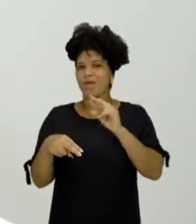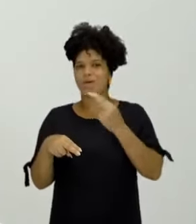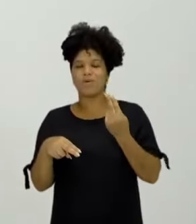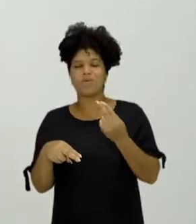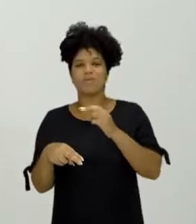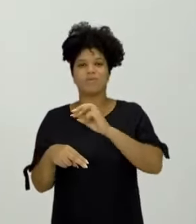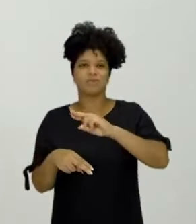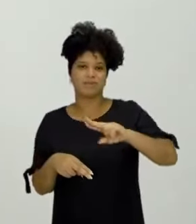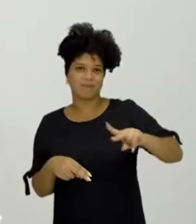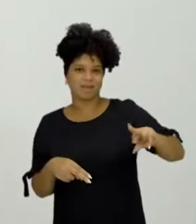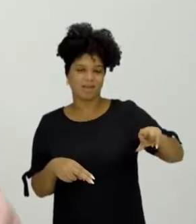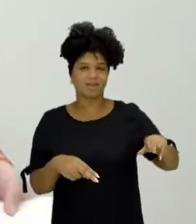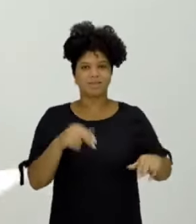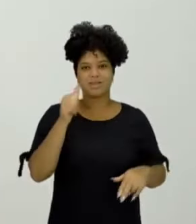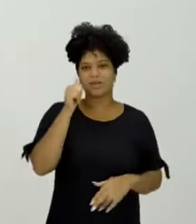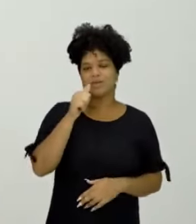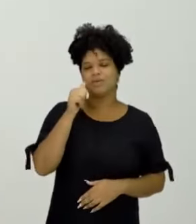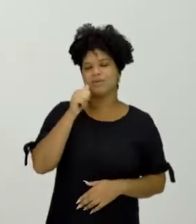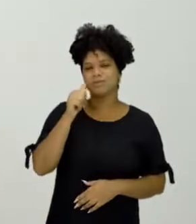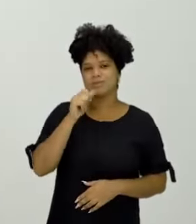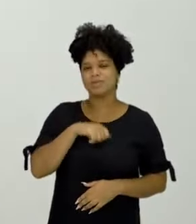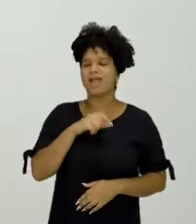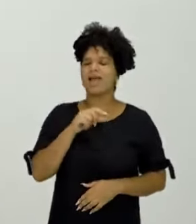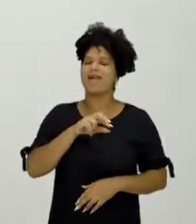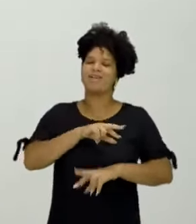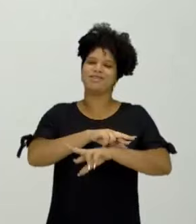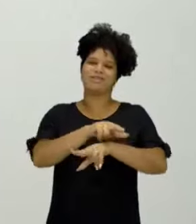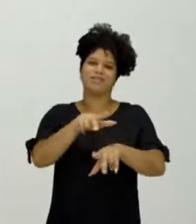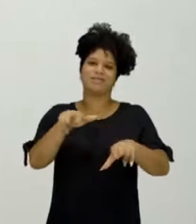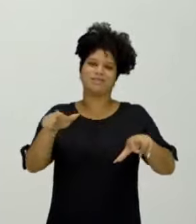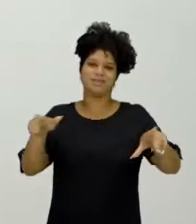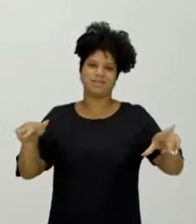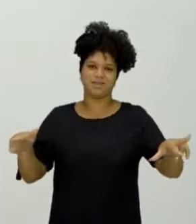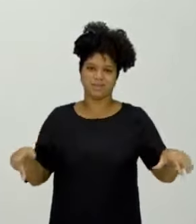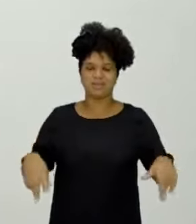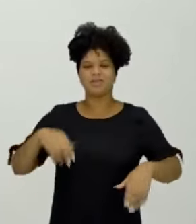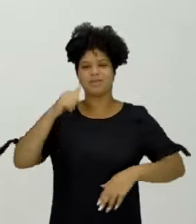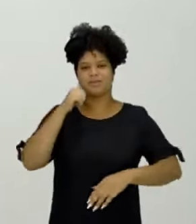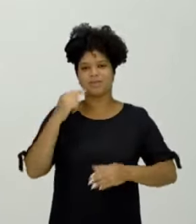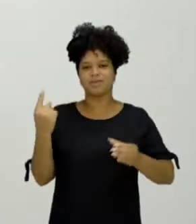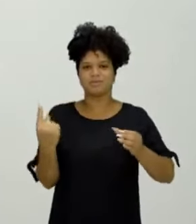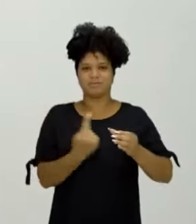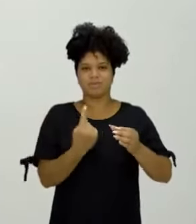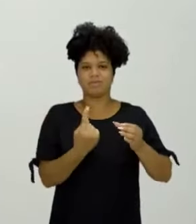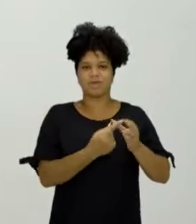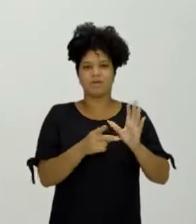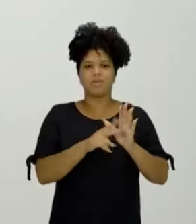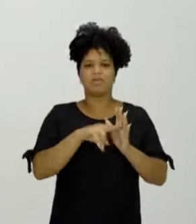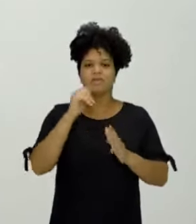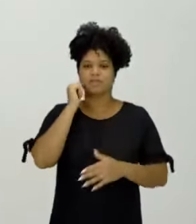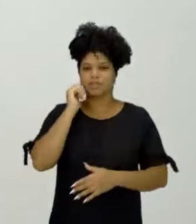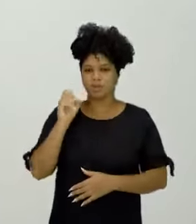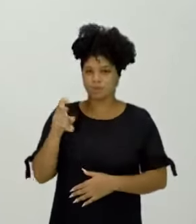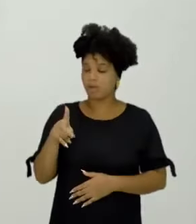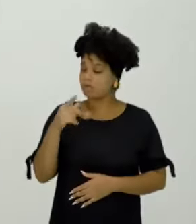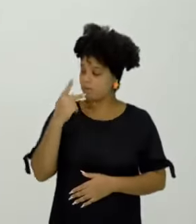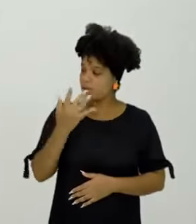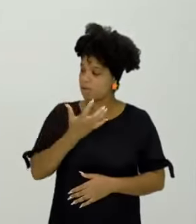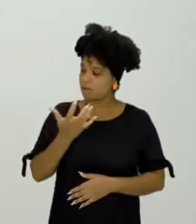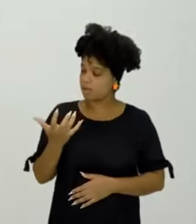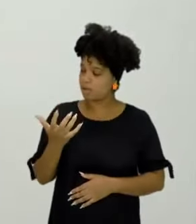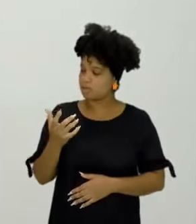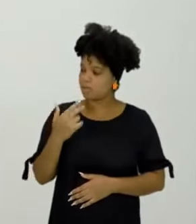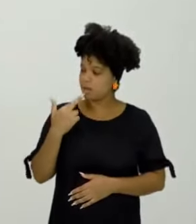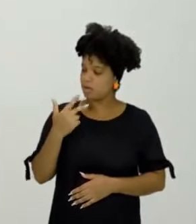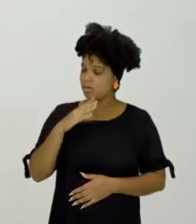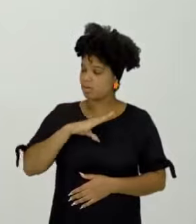mais abrangente, né? A gente agrega todas no grupo de cientistas, tá bom? Gostaria de falar alguma coisa sobre a